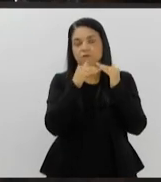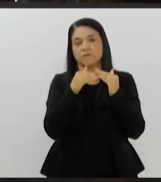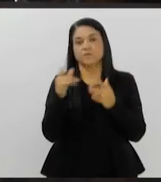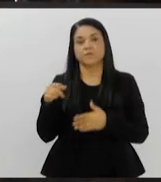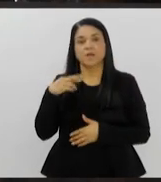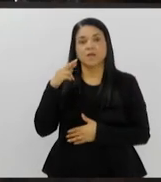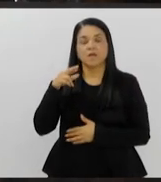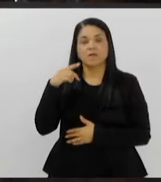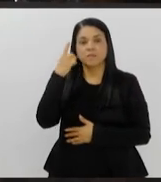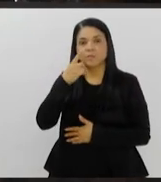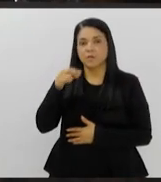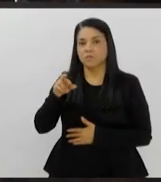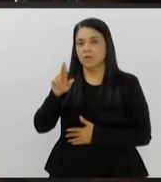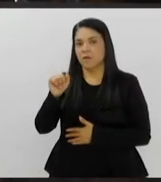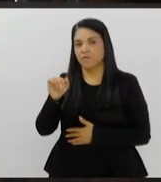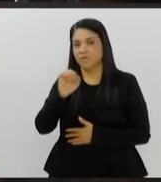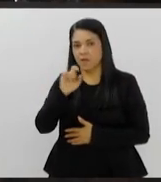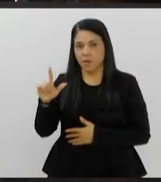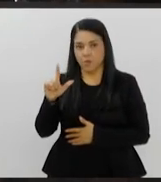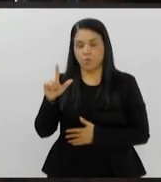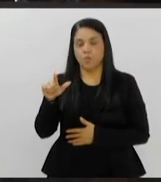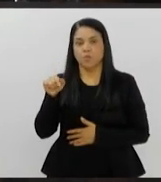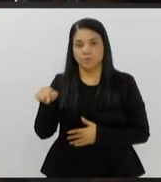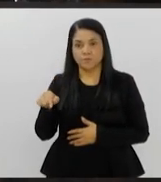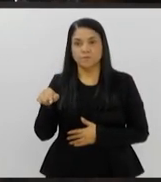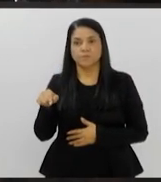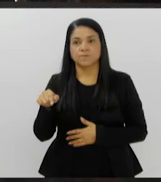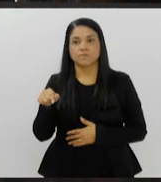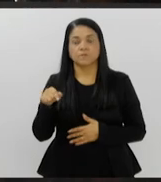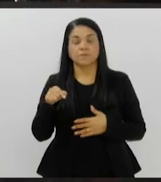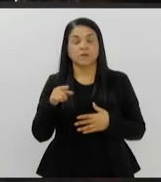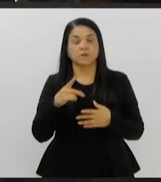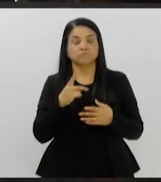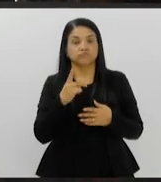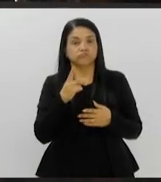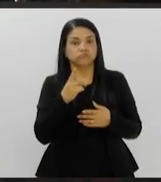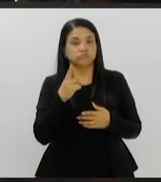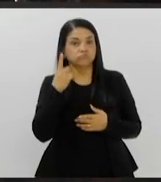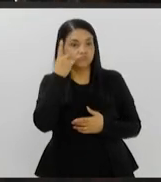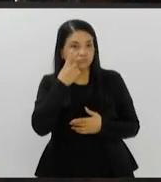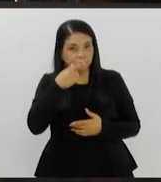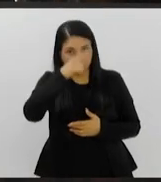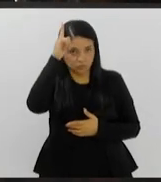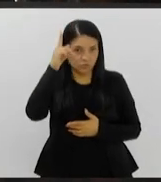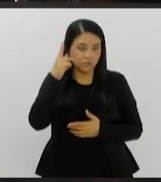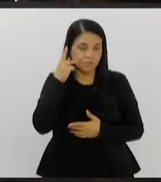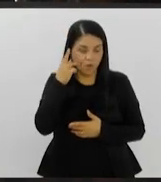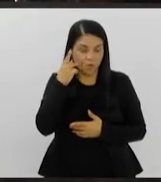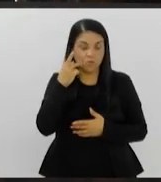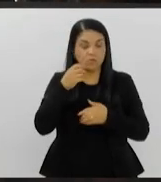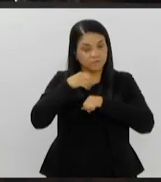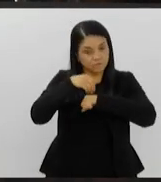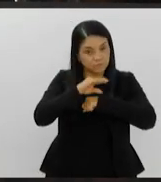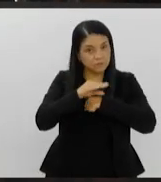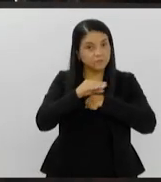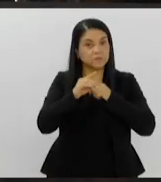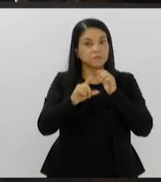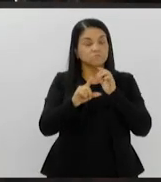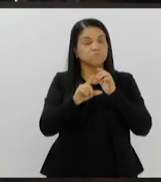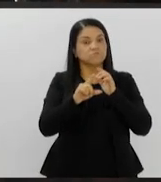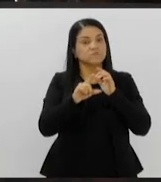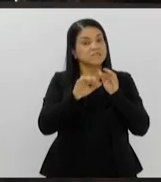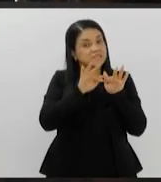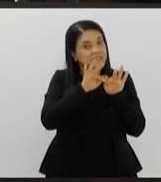que a ressalva aqui do deputado Luiz Paulo... que as duas indicações deveriam ser indicações simples, não indicação